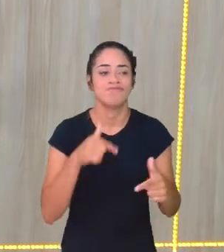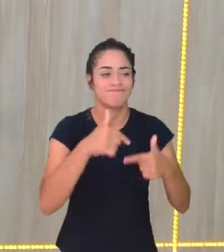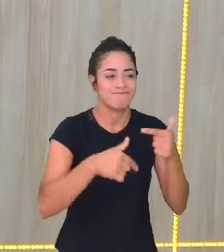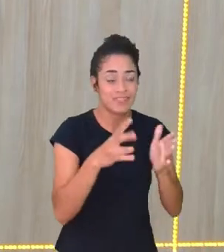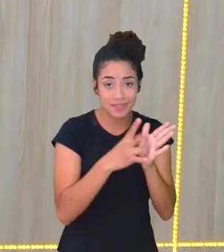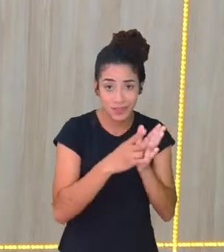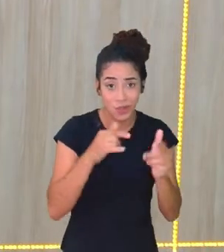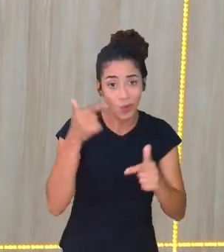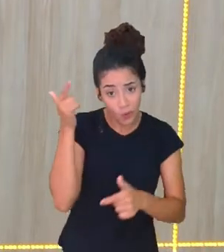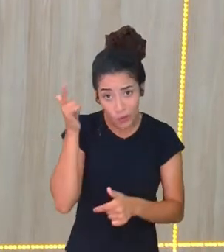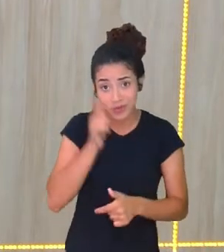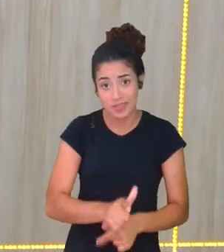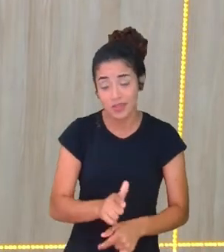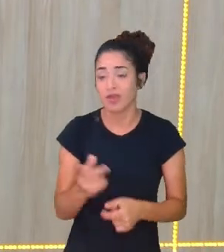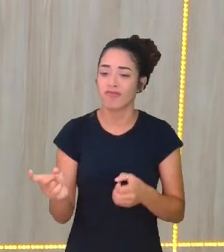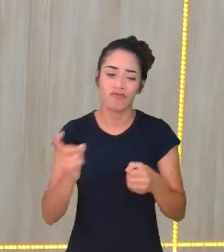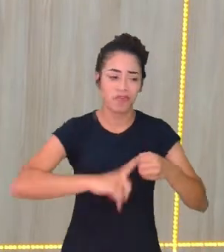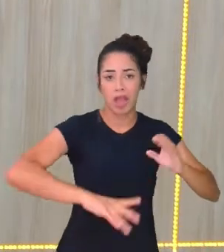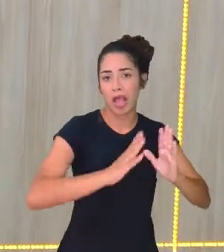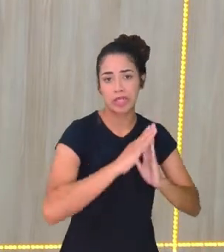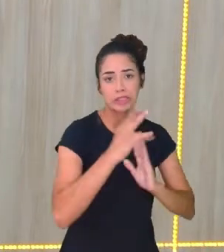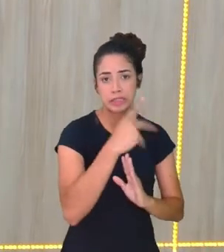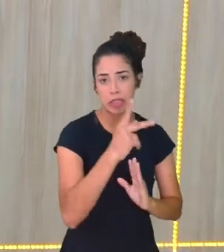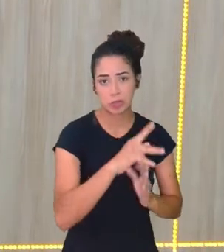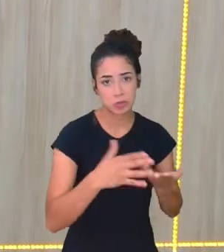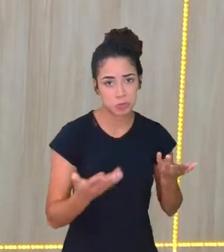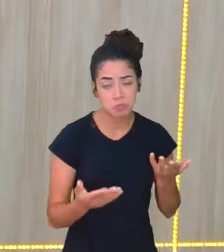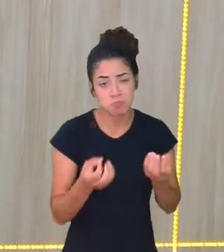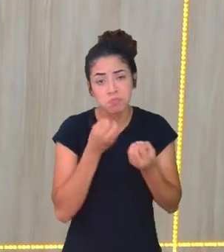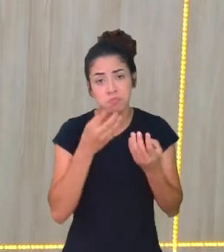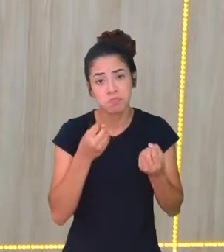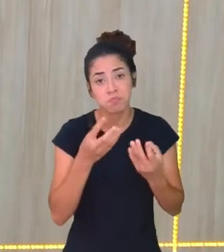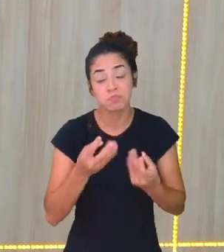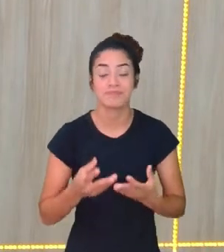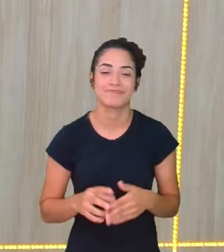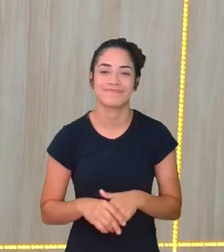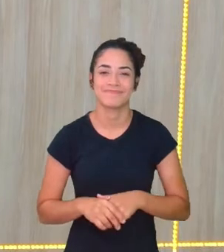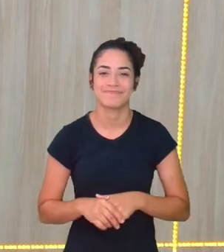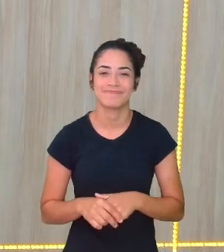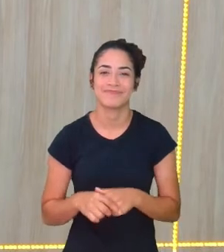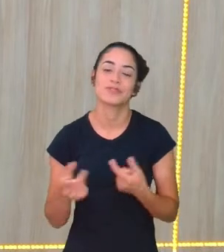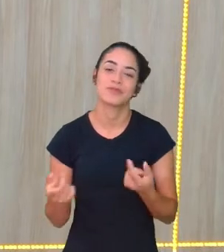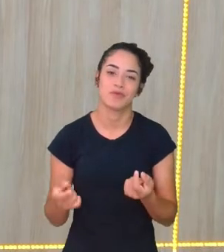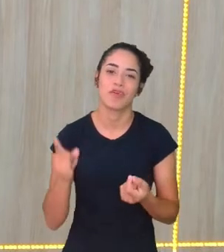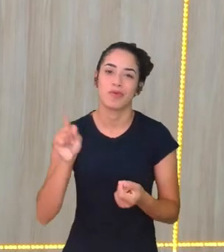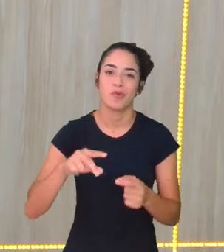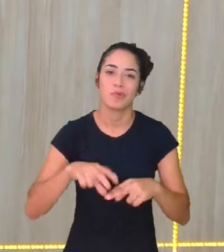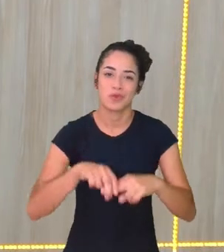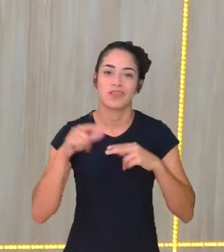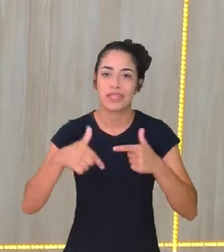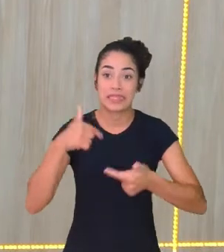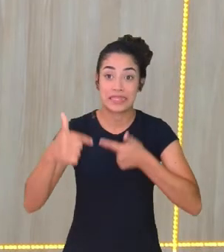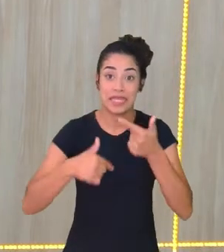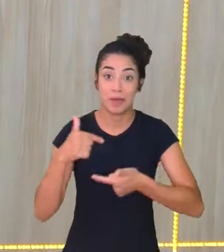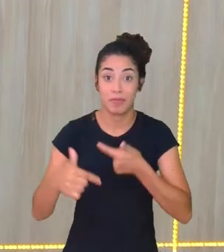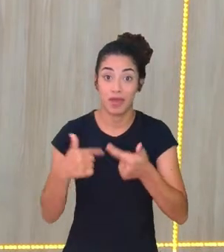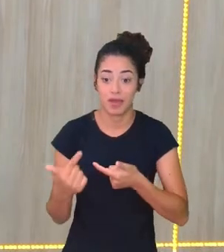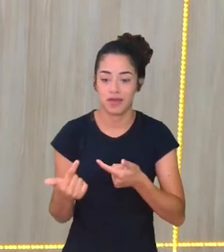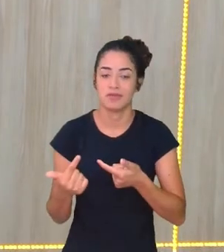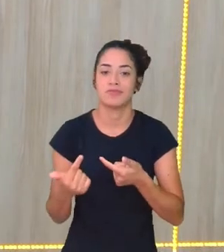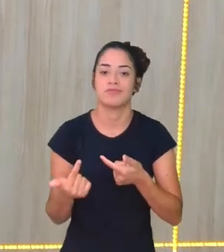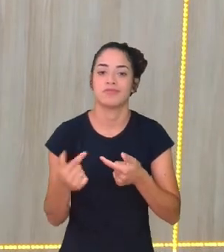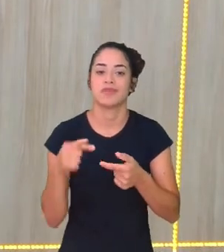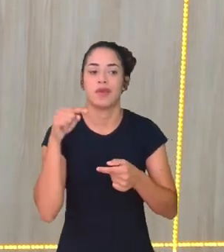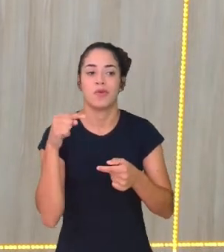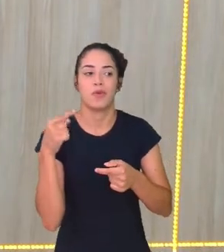volta lá para tribo dele e essa questão é da imposição né do trabalho sobre os indígenas